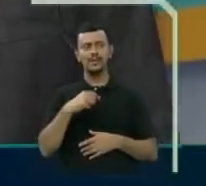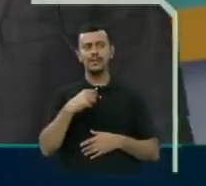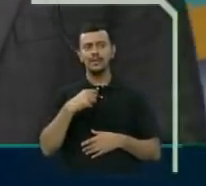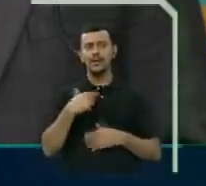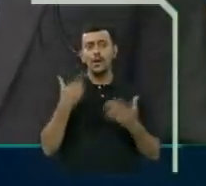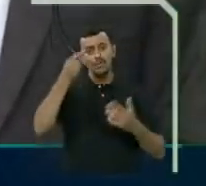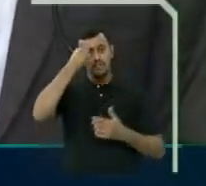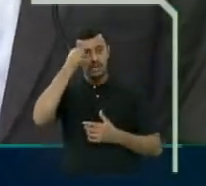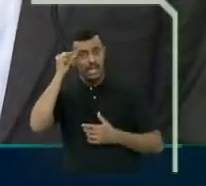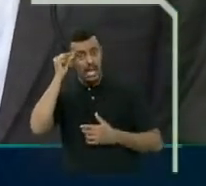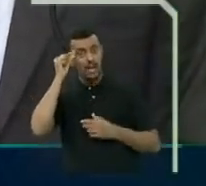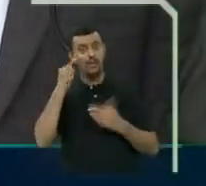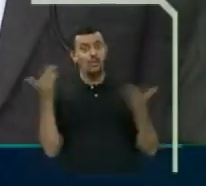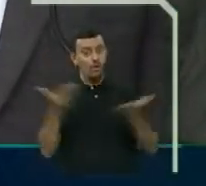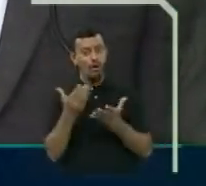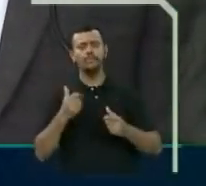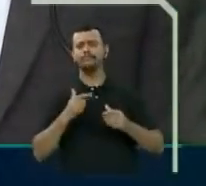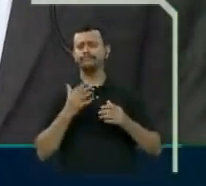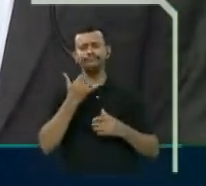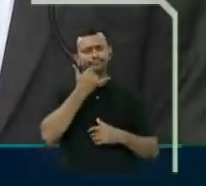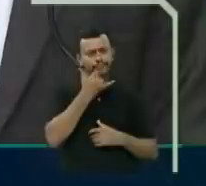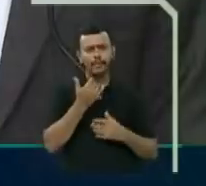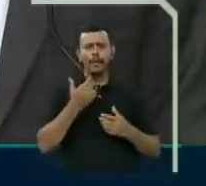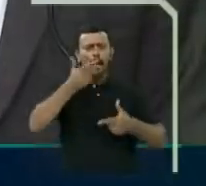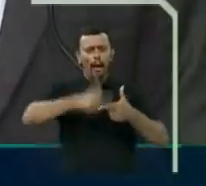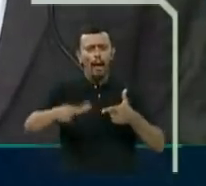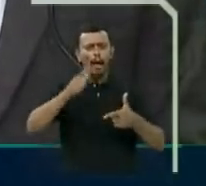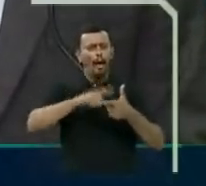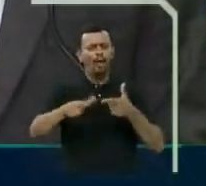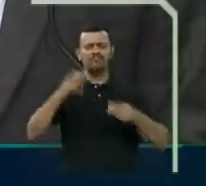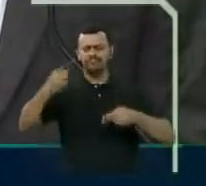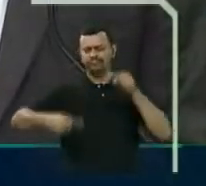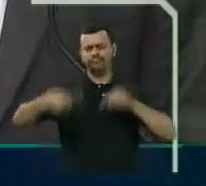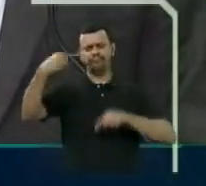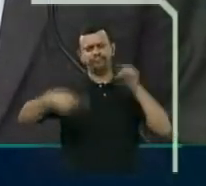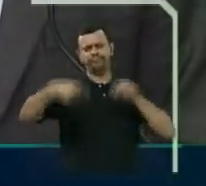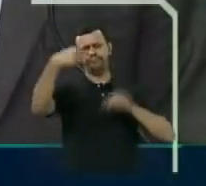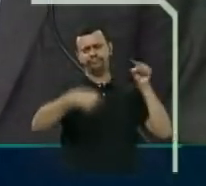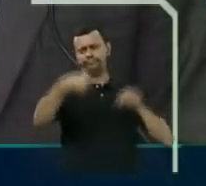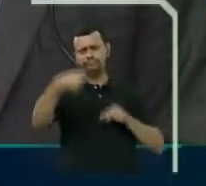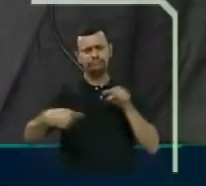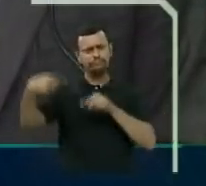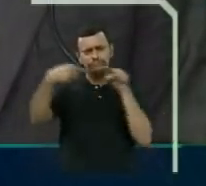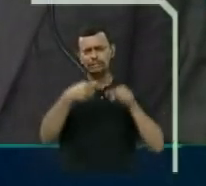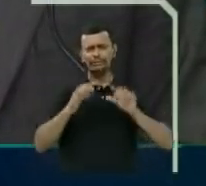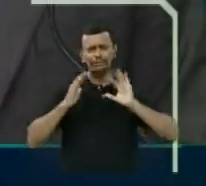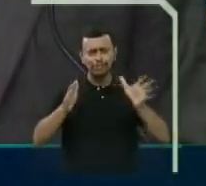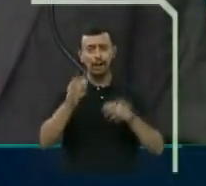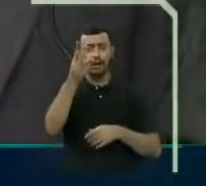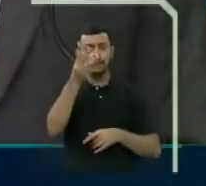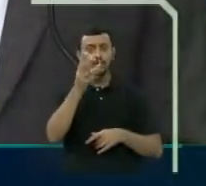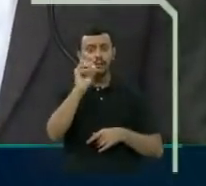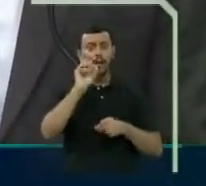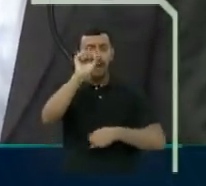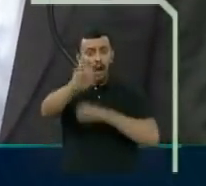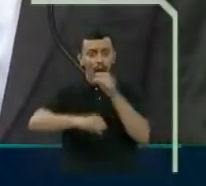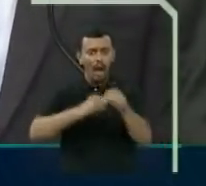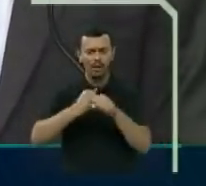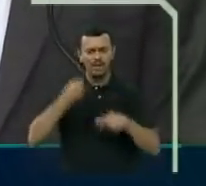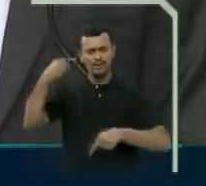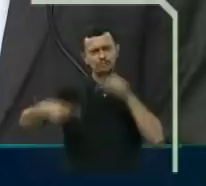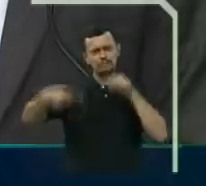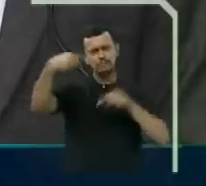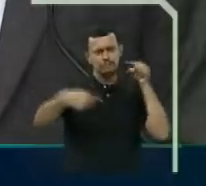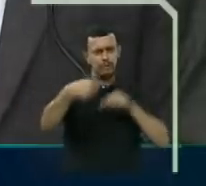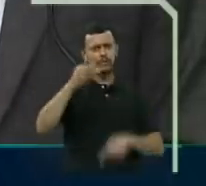há um certo esgotamento em relação a essa disputa que se desenrola no estado de São Paulo há quase 30 anos. Esse esgotamento, de